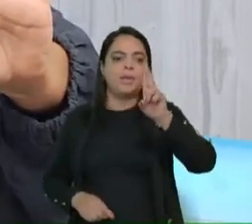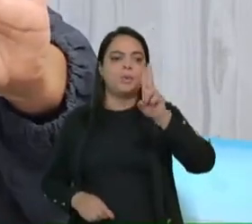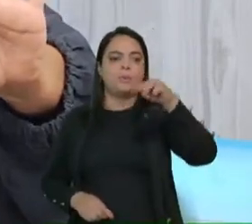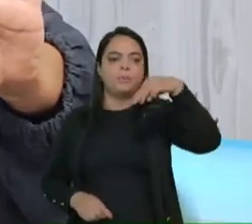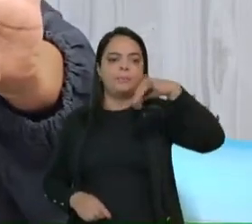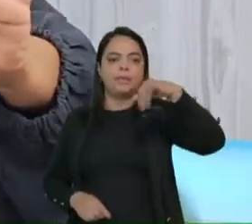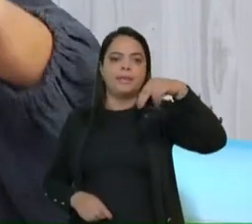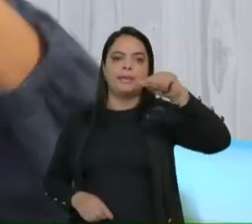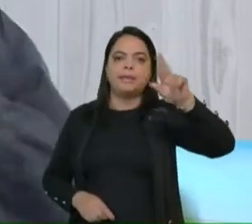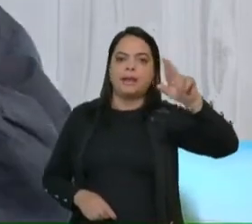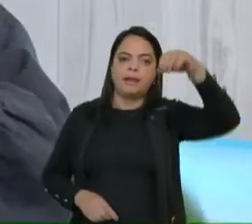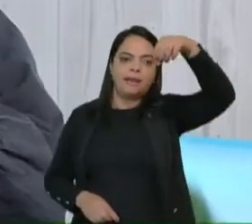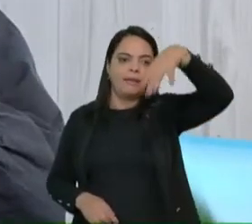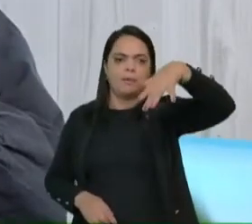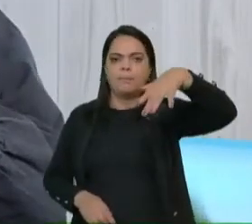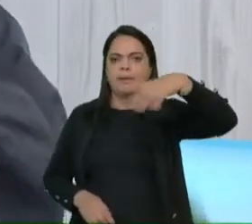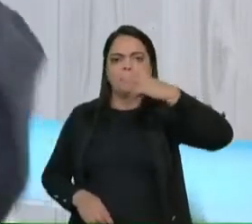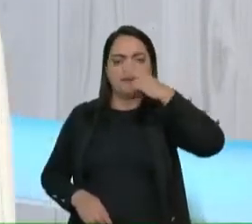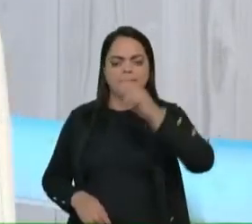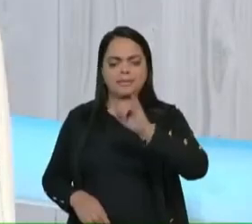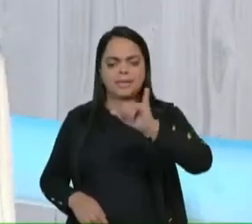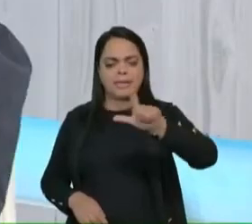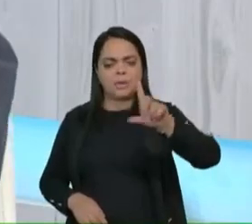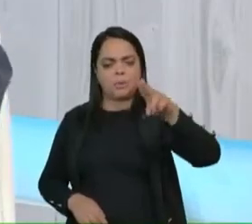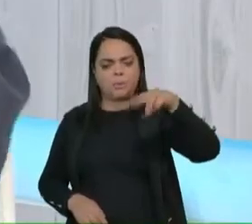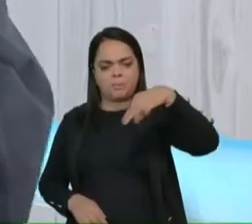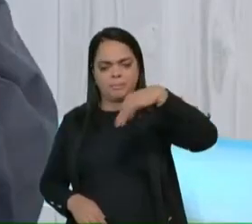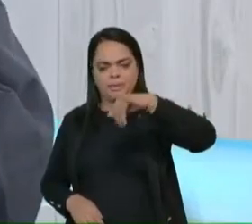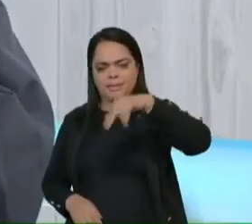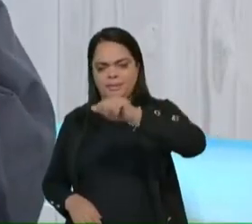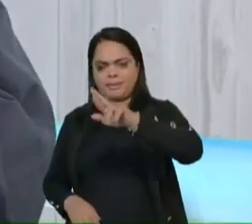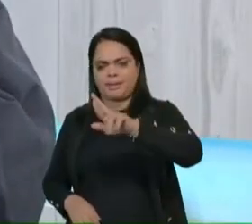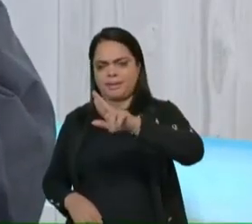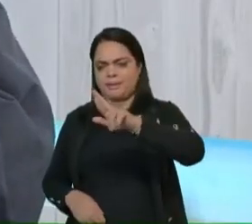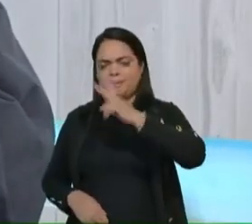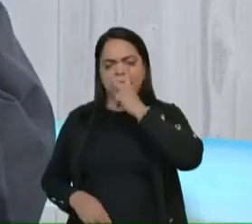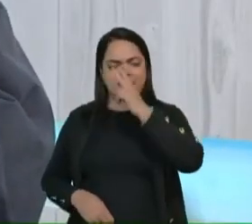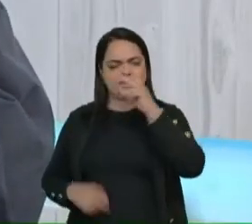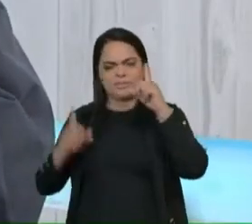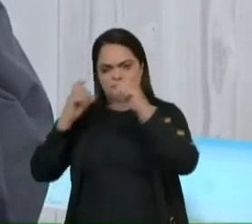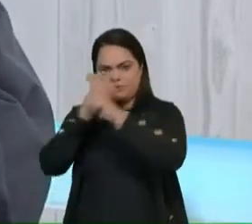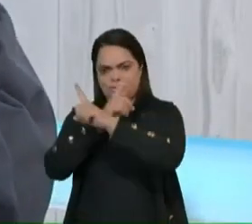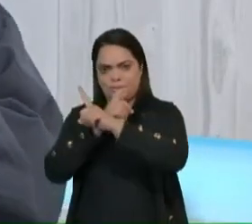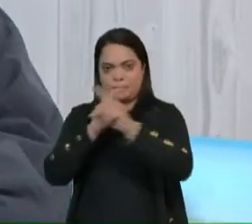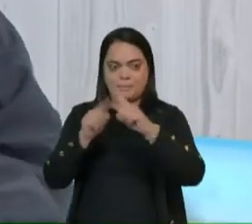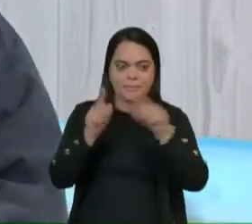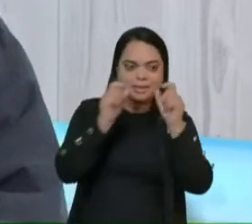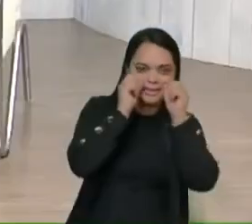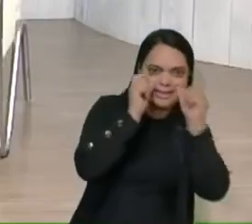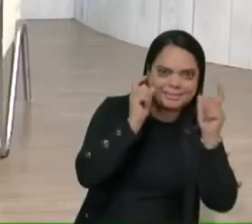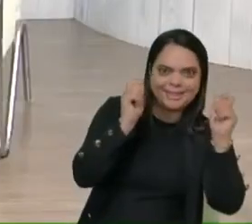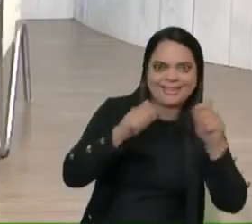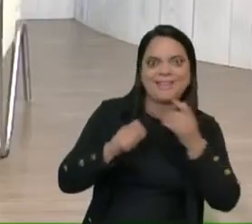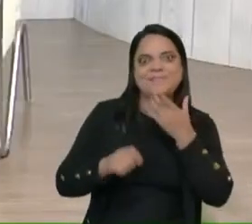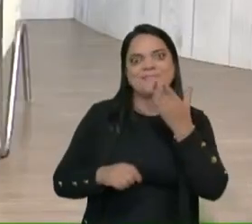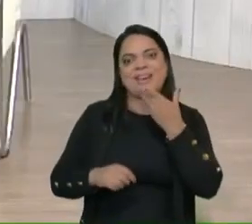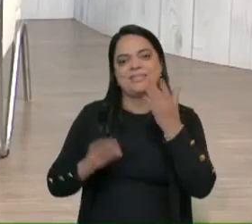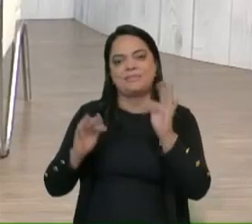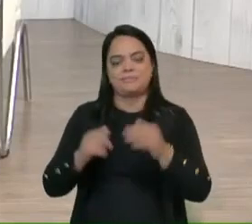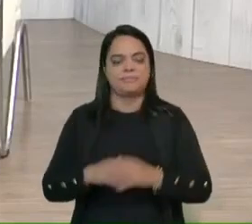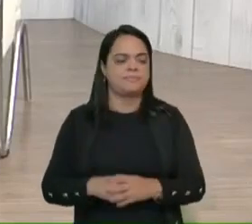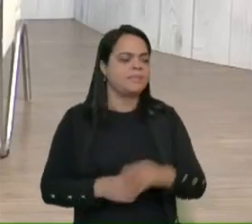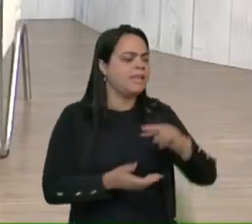distante e despertar é uma coisa que todos nós podemos despertar basicamente seria levar isso pra